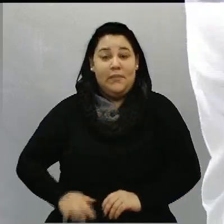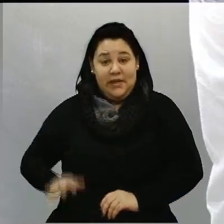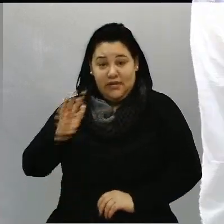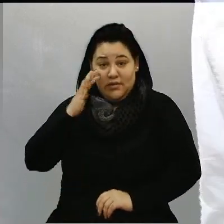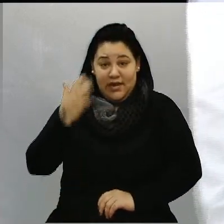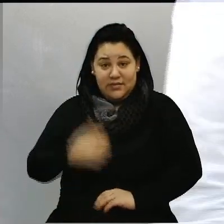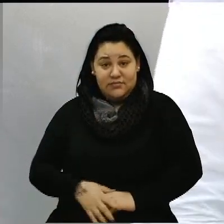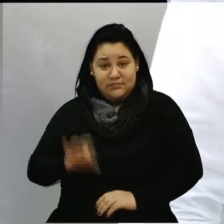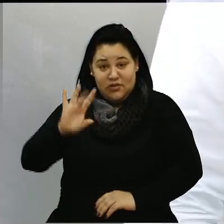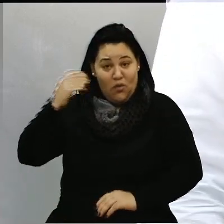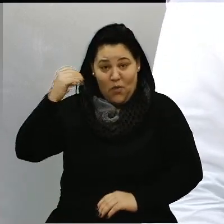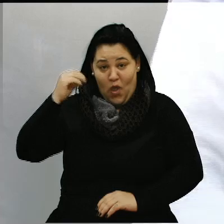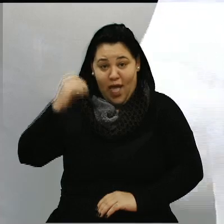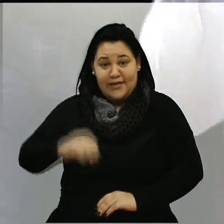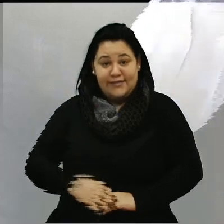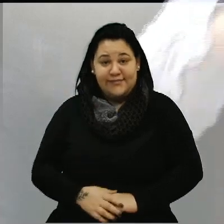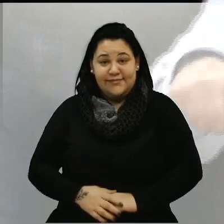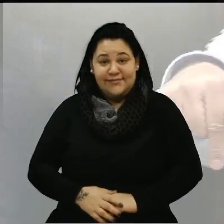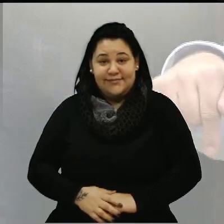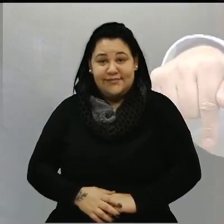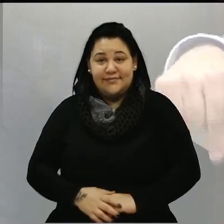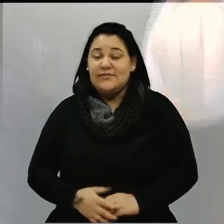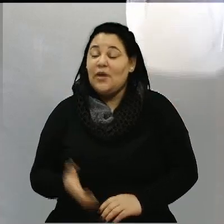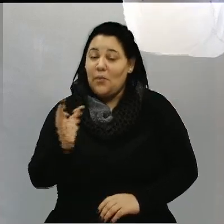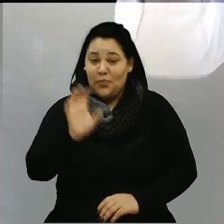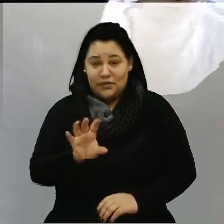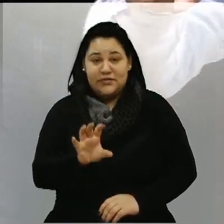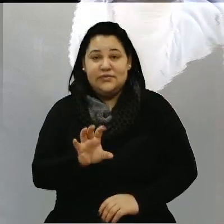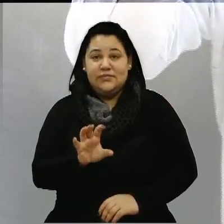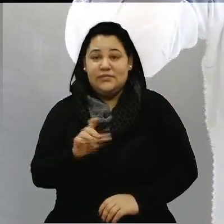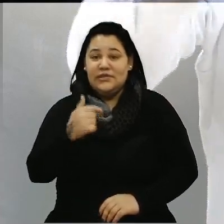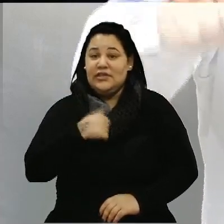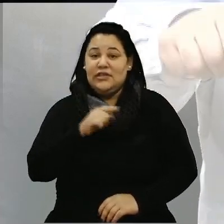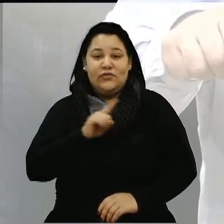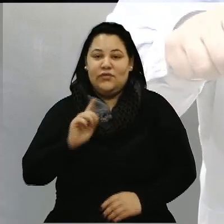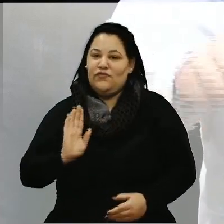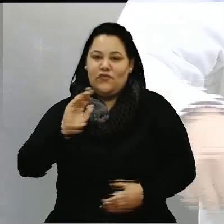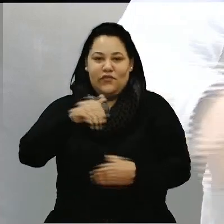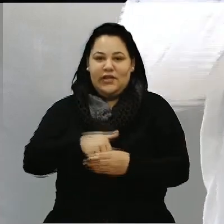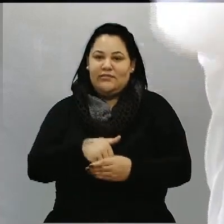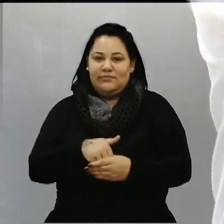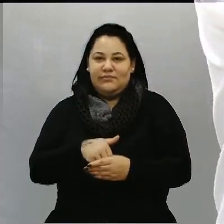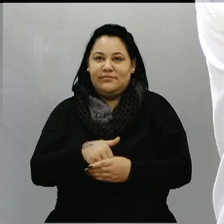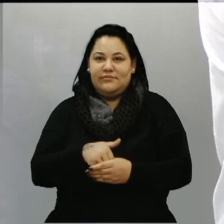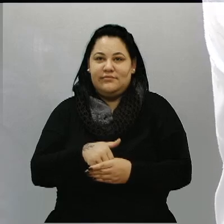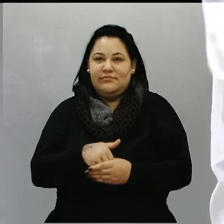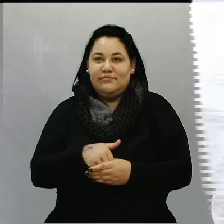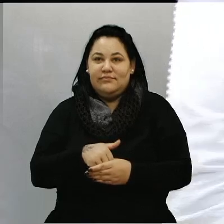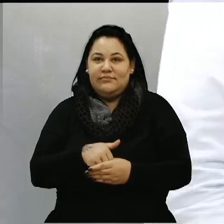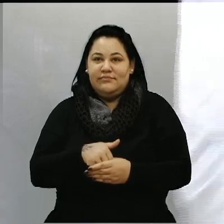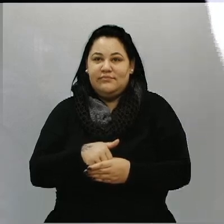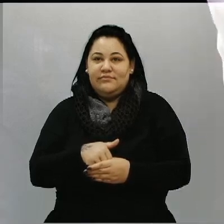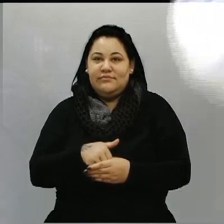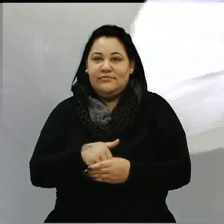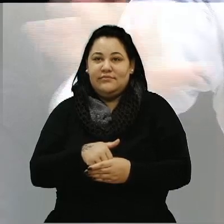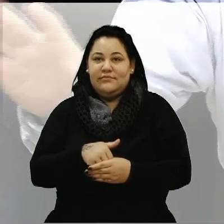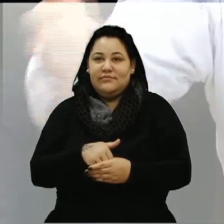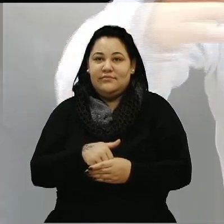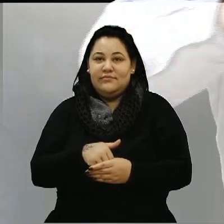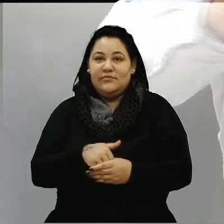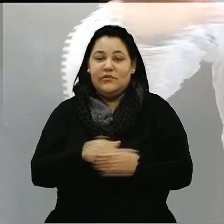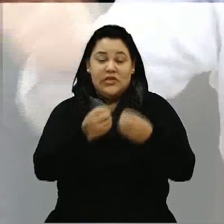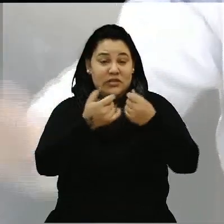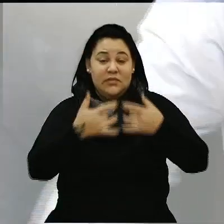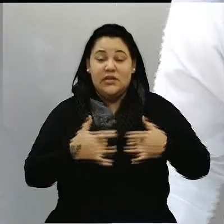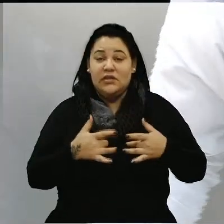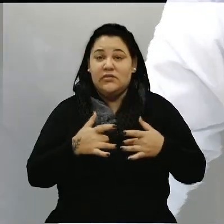Só em Porto Alegre? Então é por isso que eu não vou votar, eu vou me retirar com essa vênia e sem problema